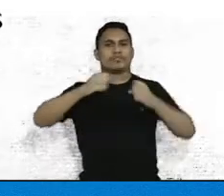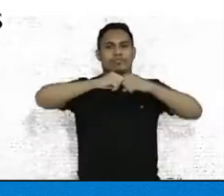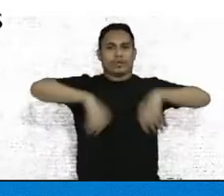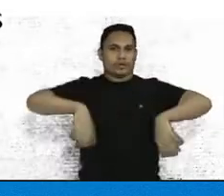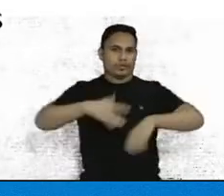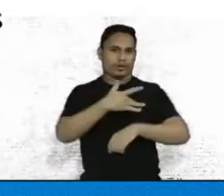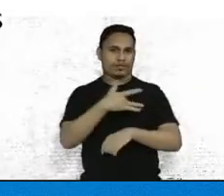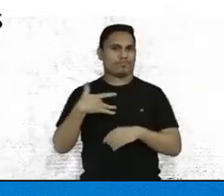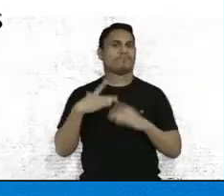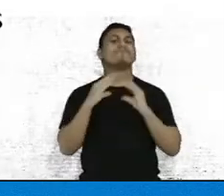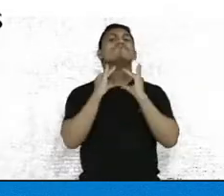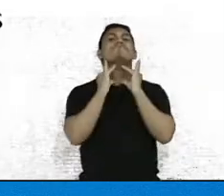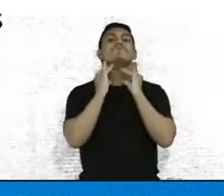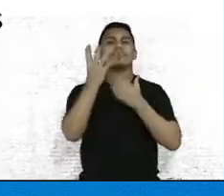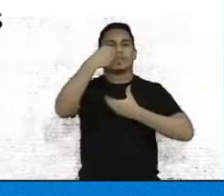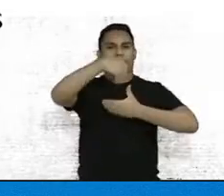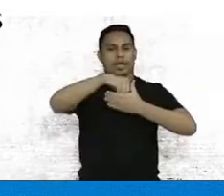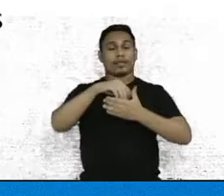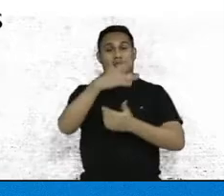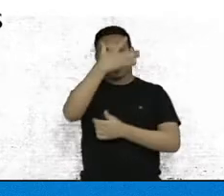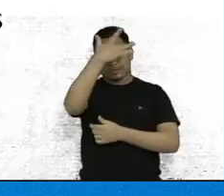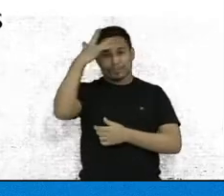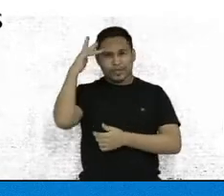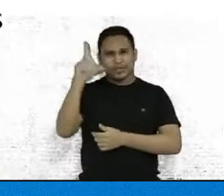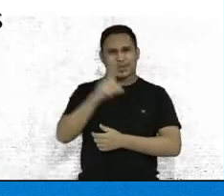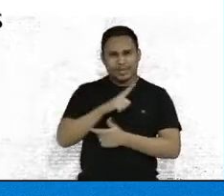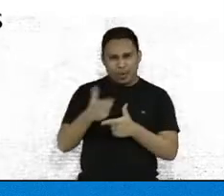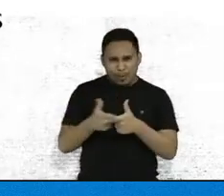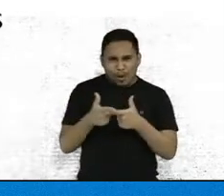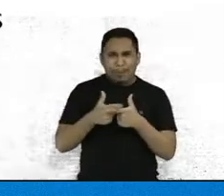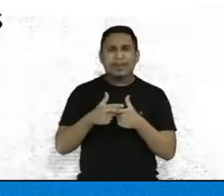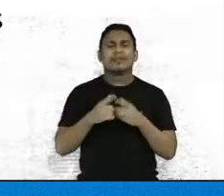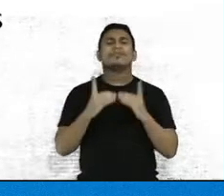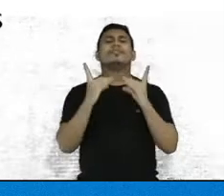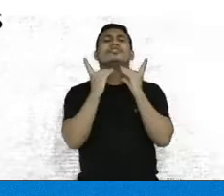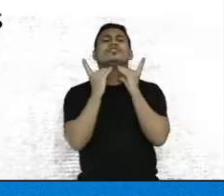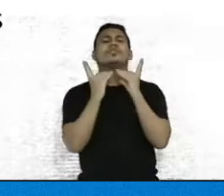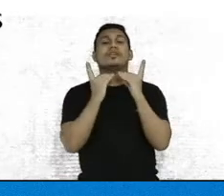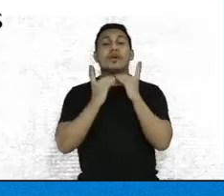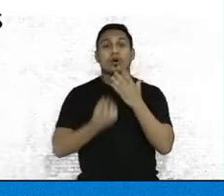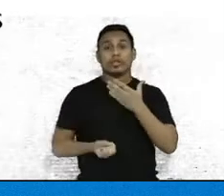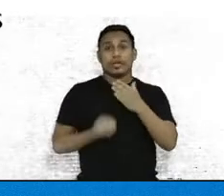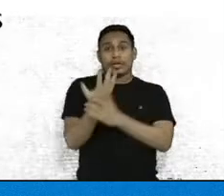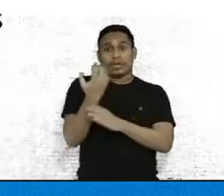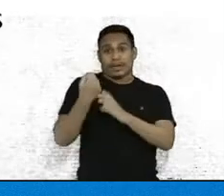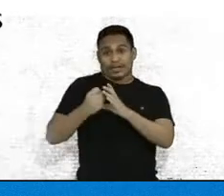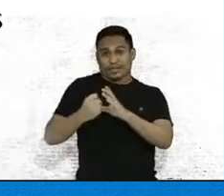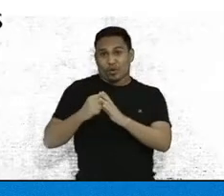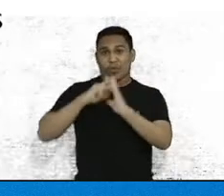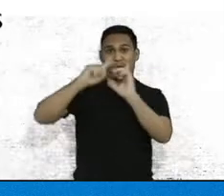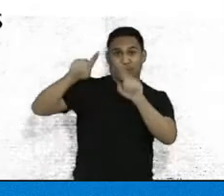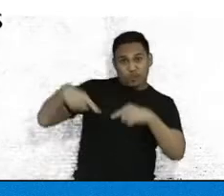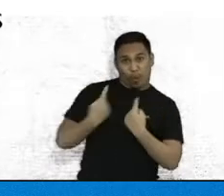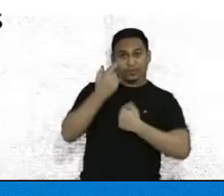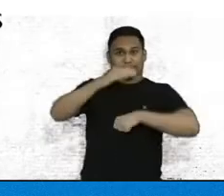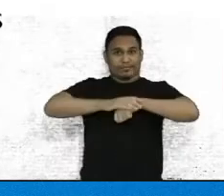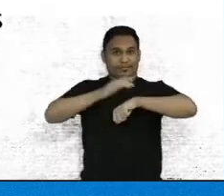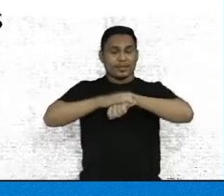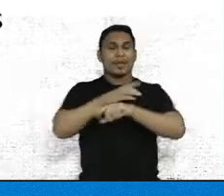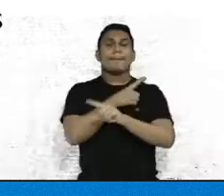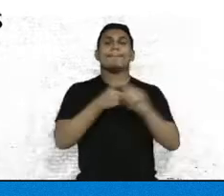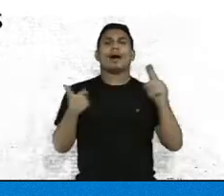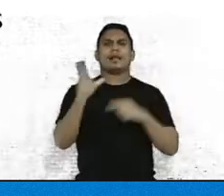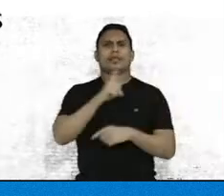parecido. A pessoa tem ali um problema de tireoide, ela está produzindo anticorpo antitireoide, mas está consumindo um montão de glúten, está produzindo um